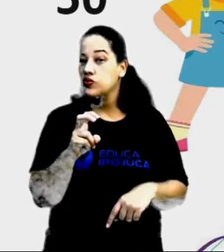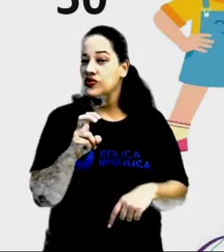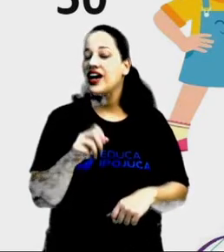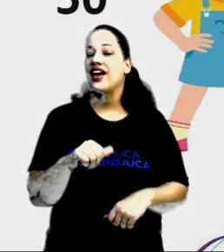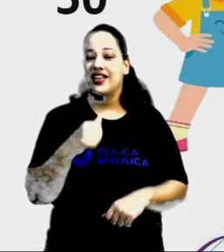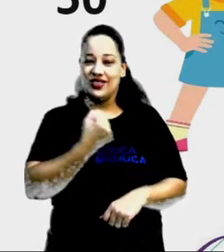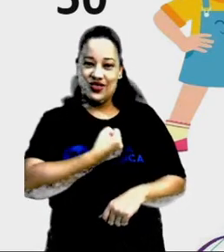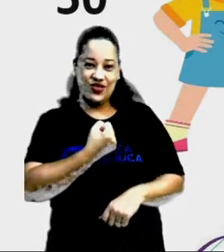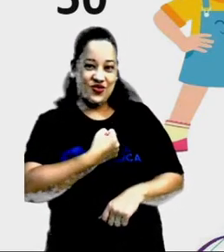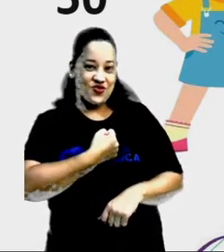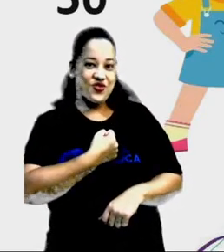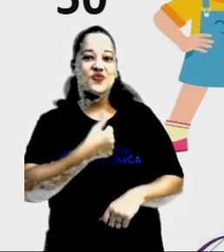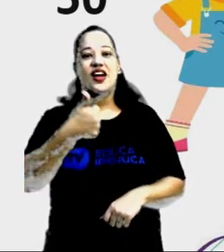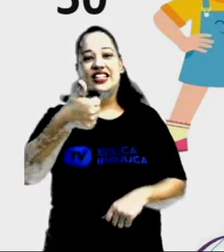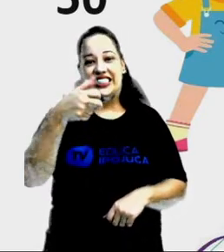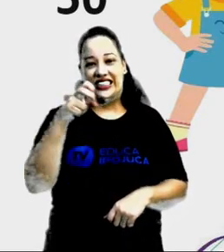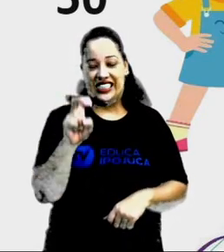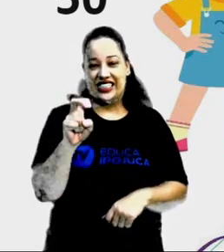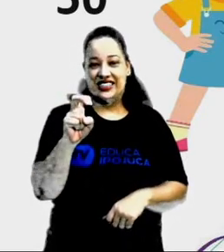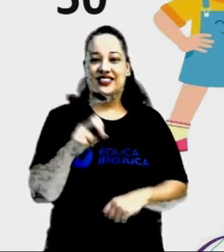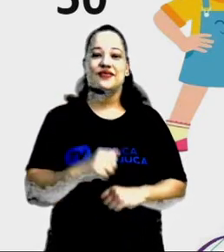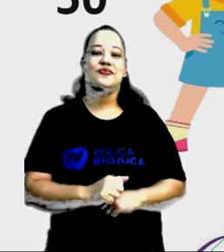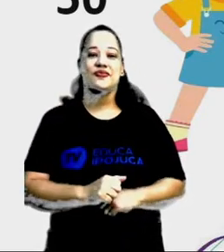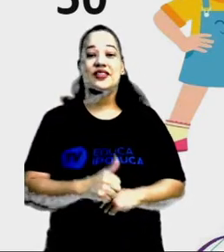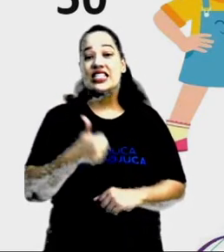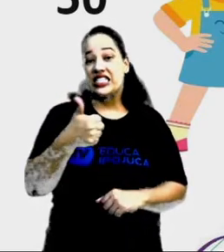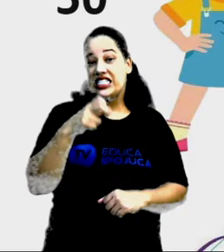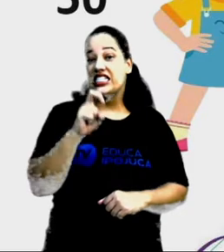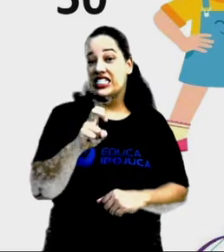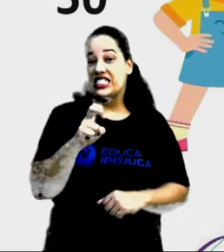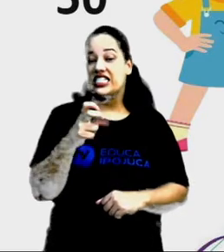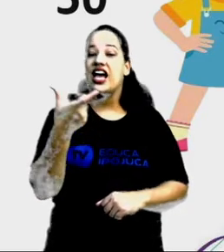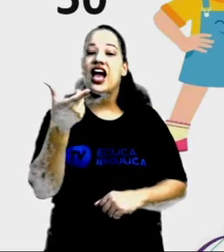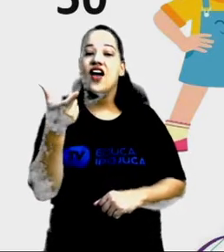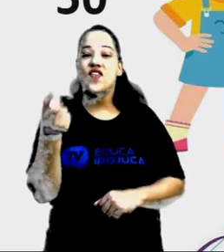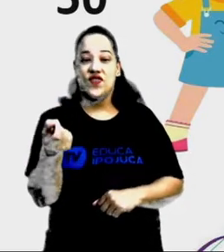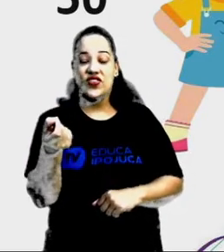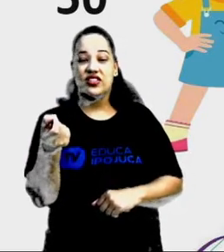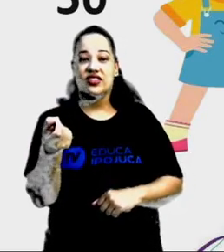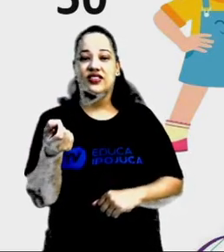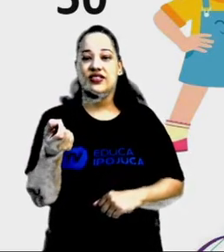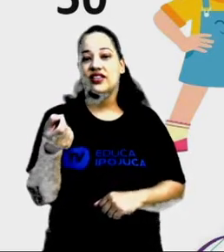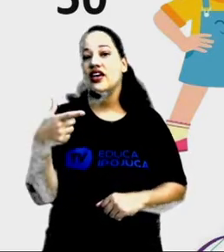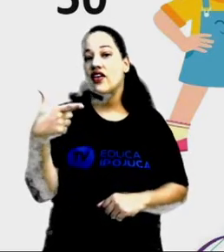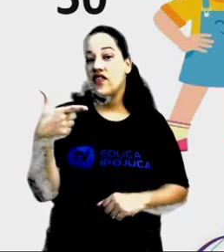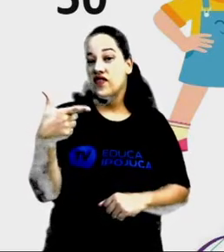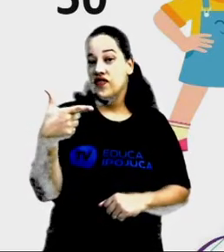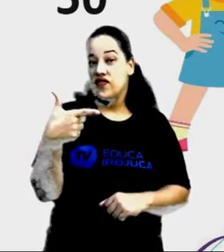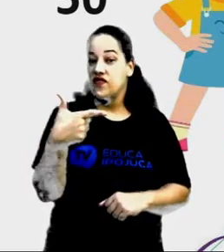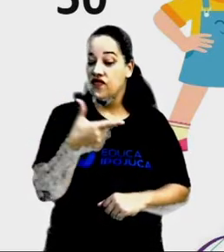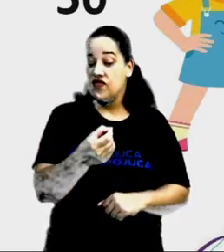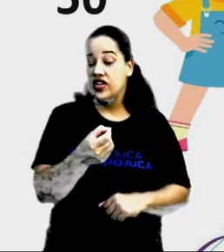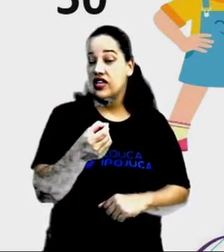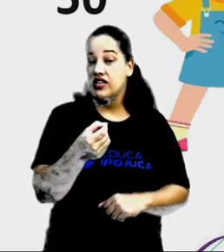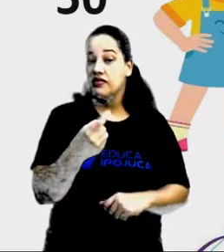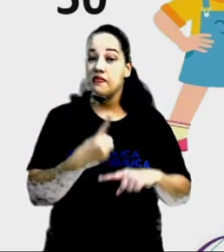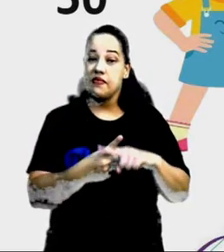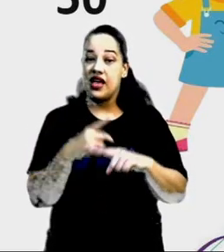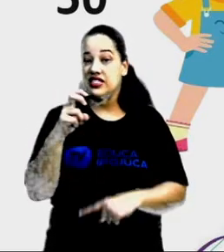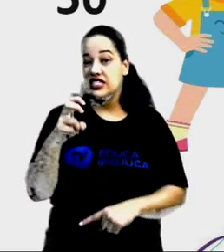É o número 15. 15, 20. 20 mais 5.